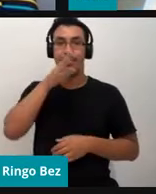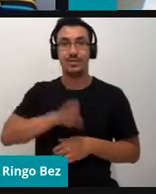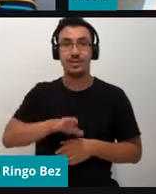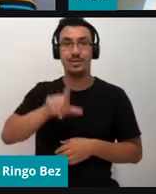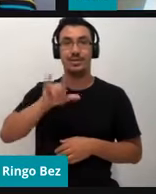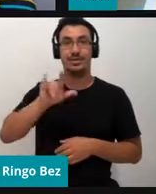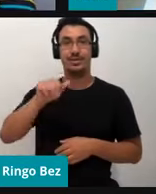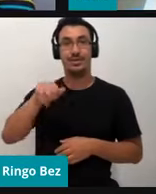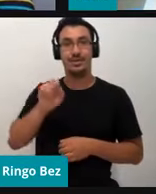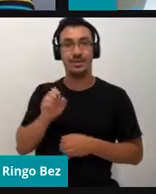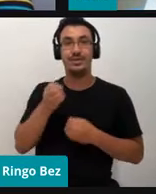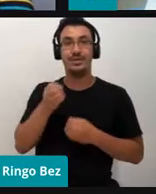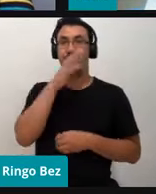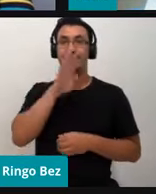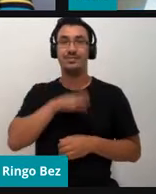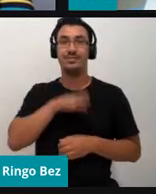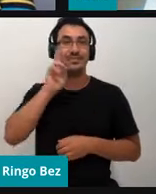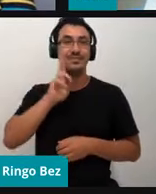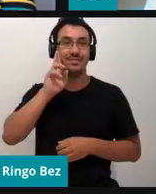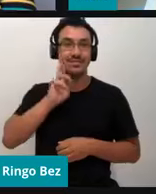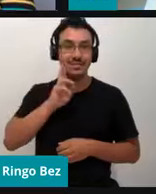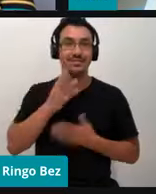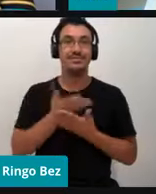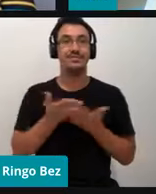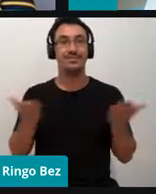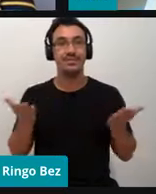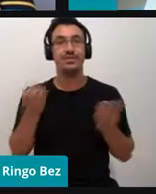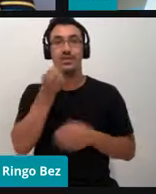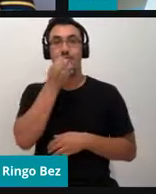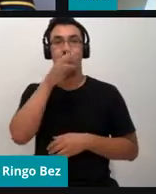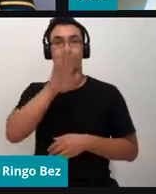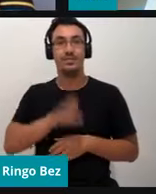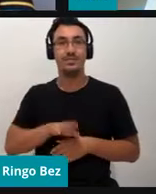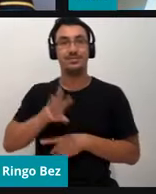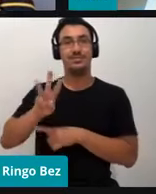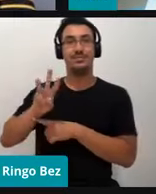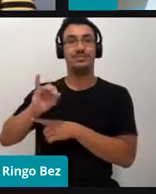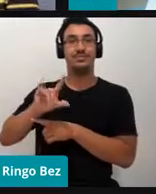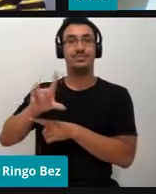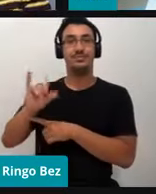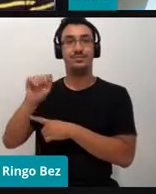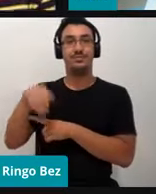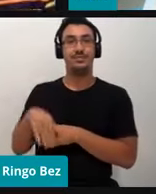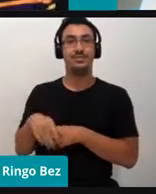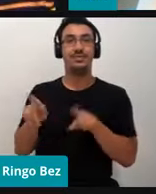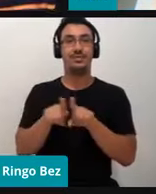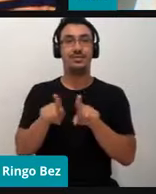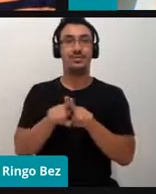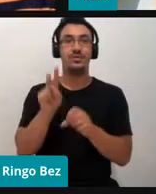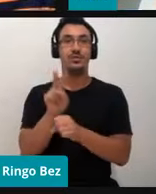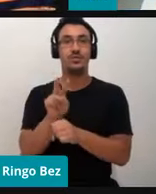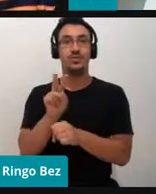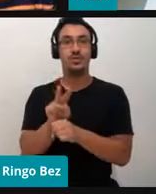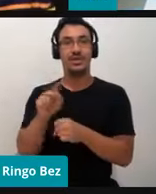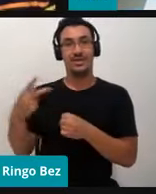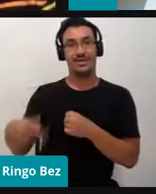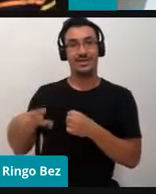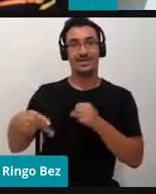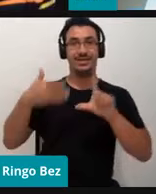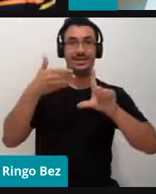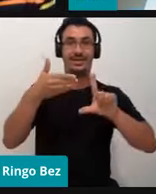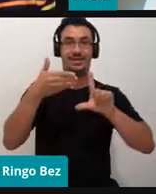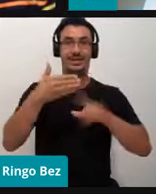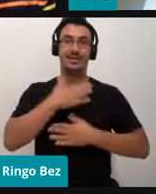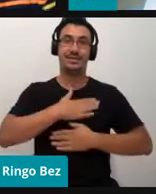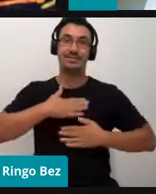Ringo, nosso intérprete, boa tarde William, que está na direção técnica aqui dessa live, né? Um prazer aqui imenso